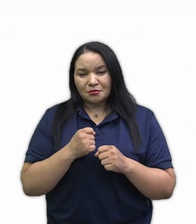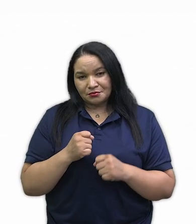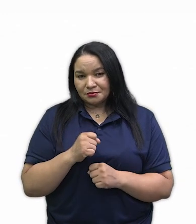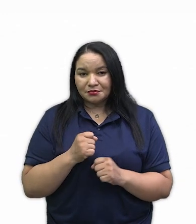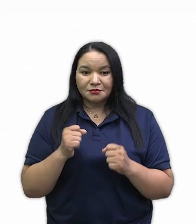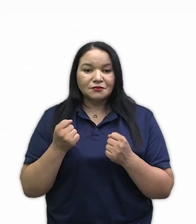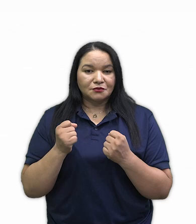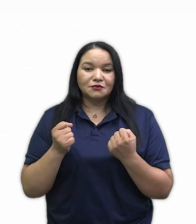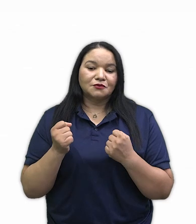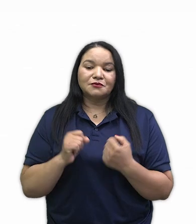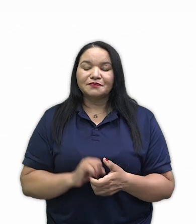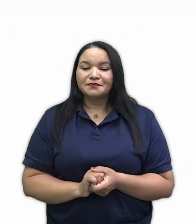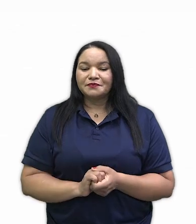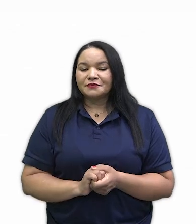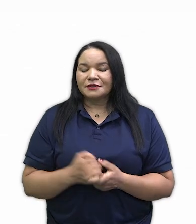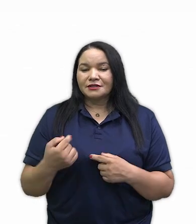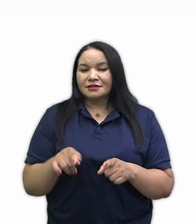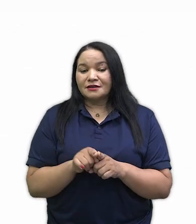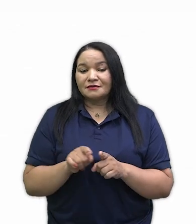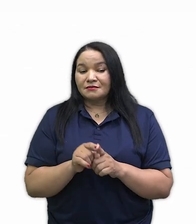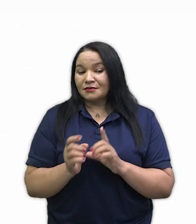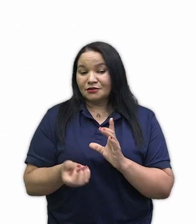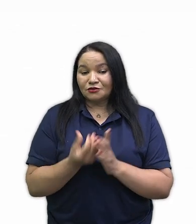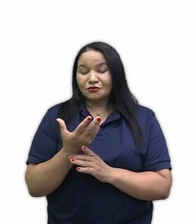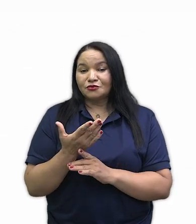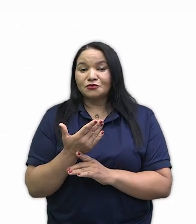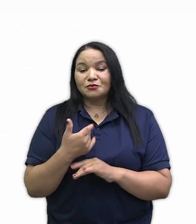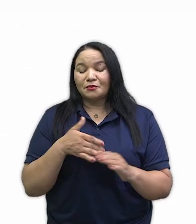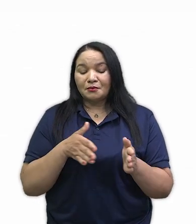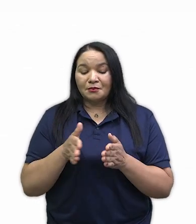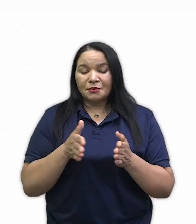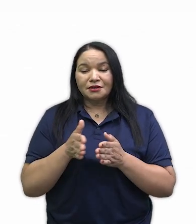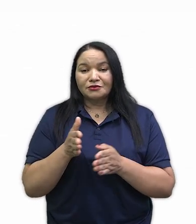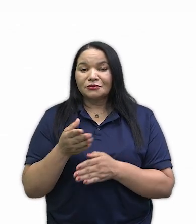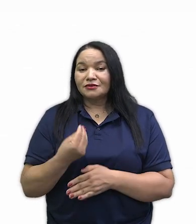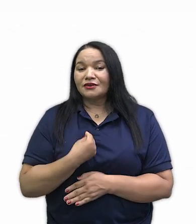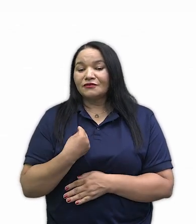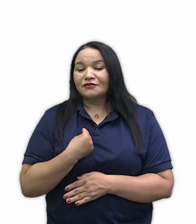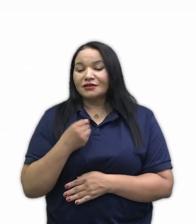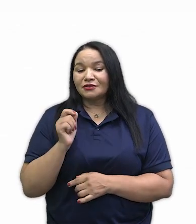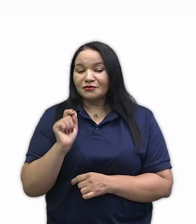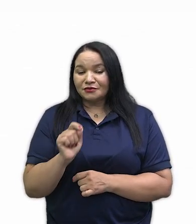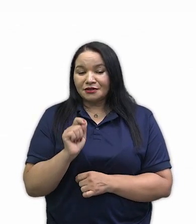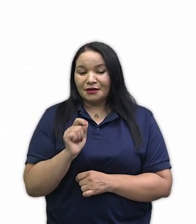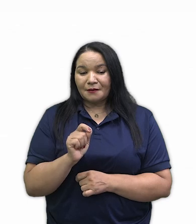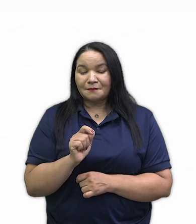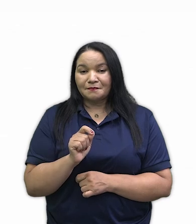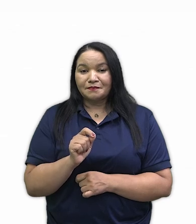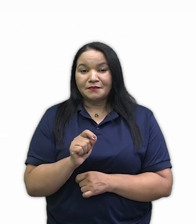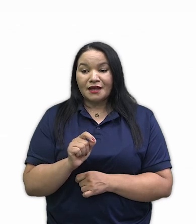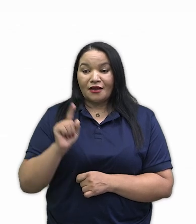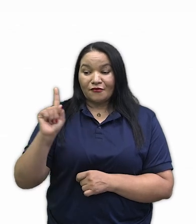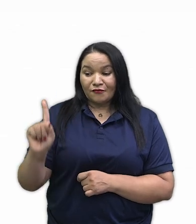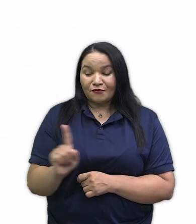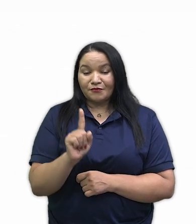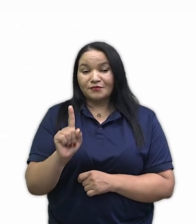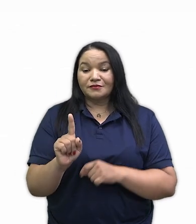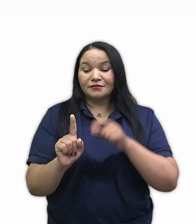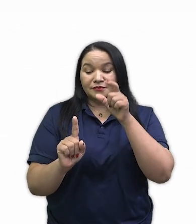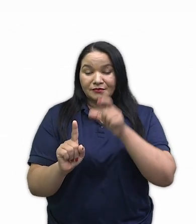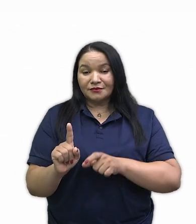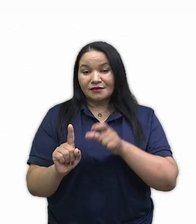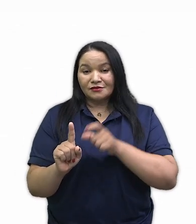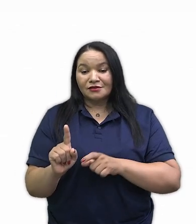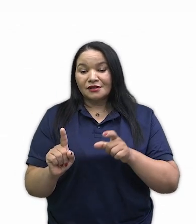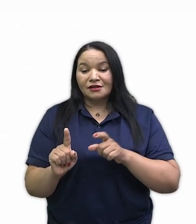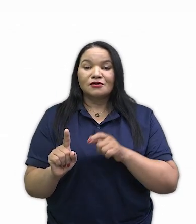surge, durante esse período, na vida do Frank, surge uma personagem, que é uma mulher, e